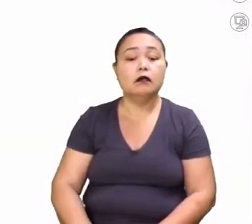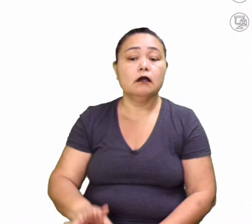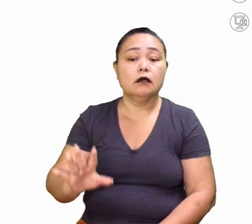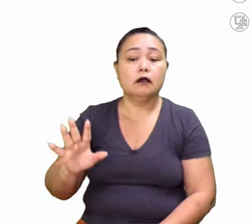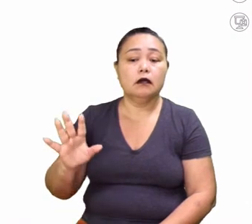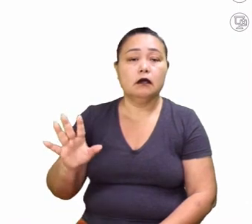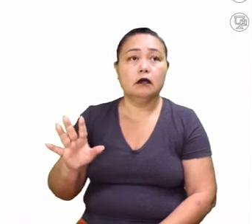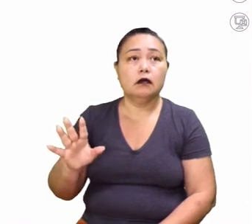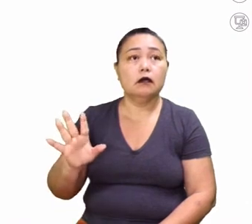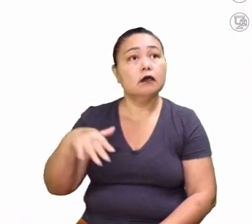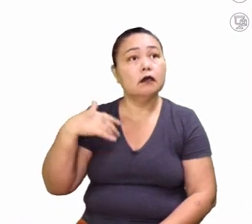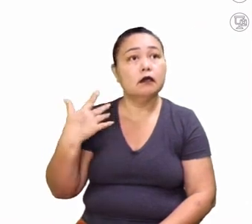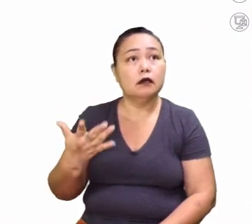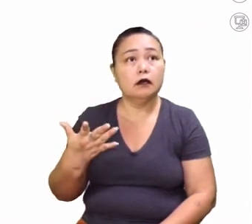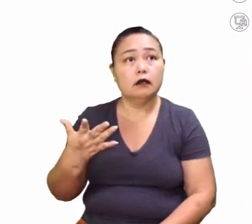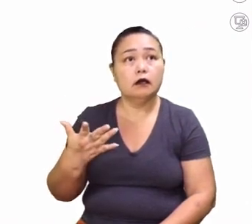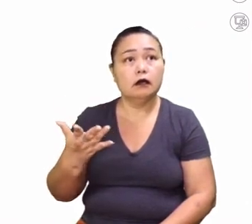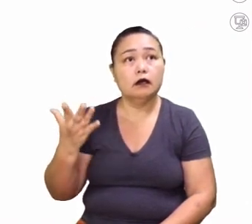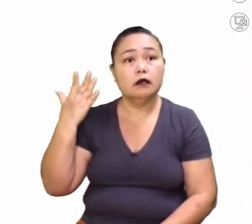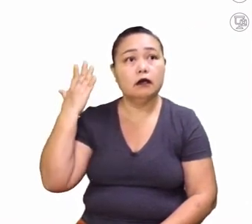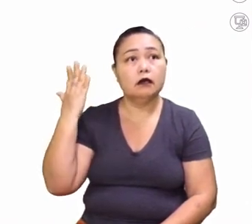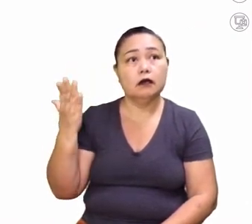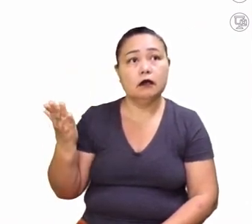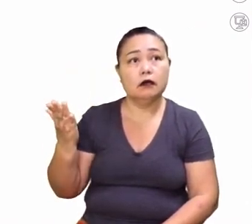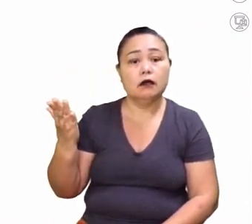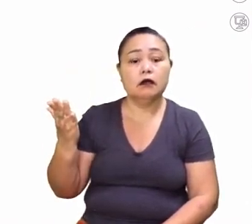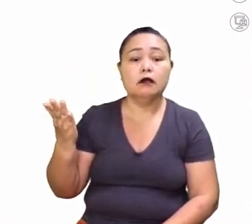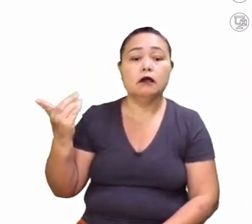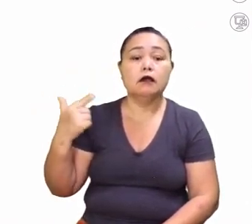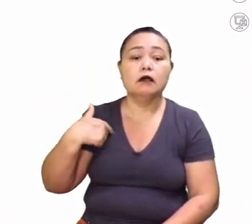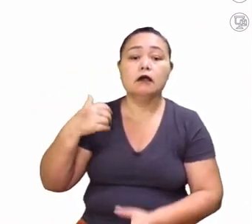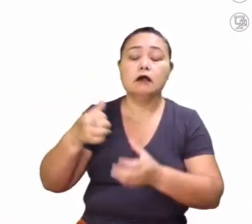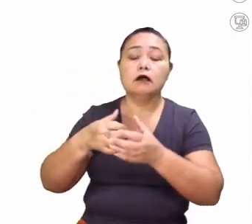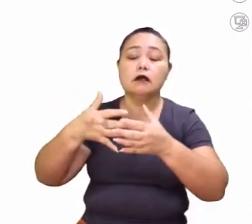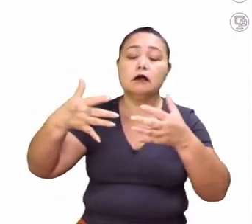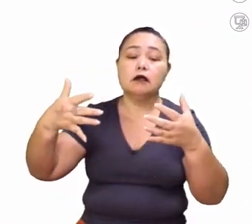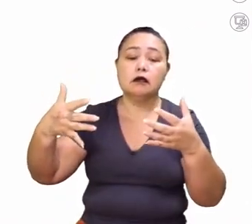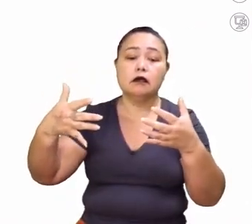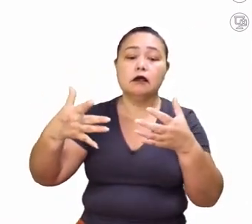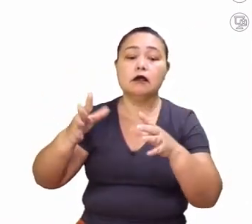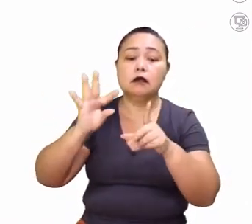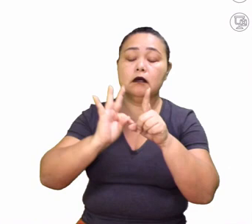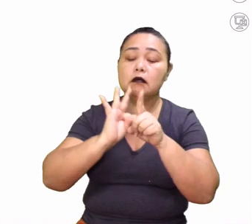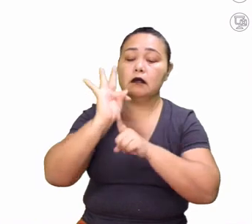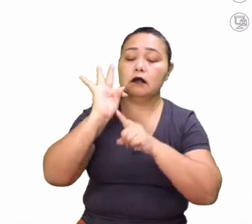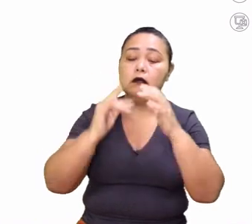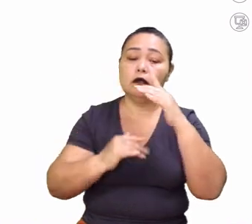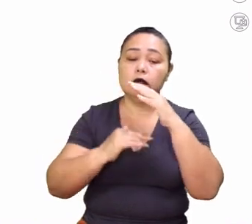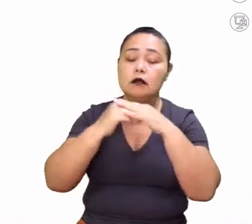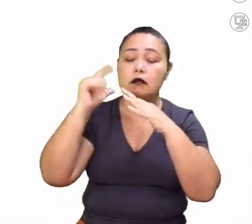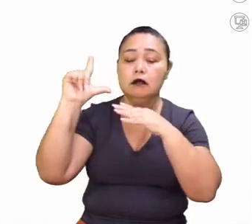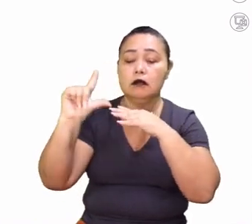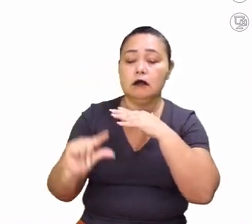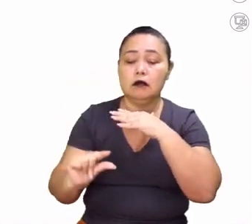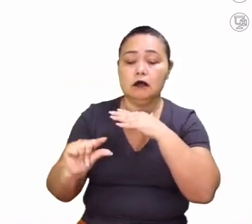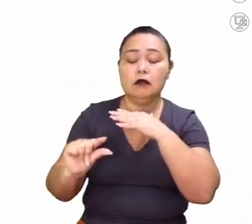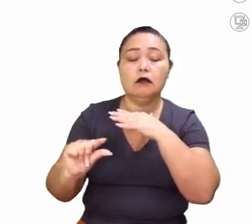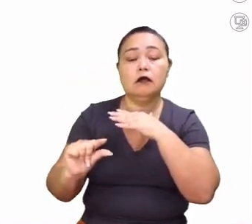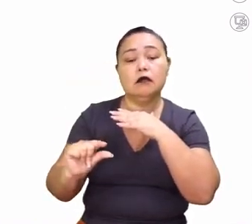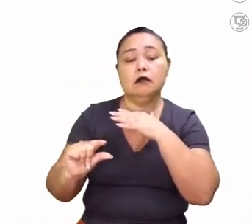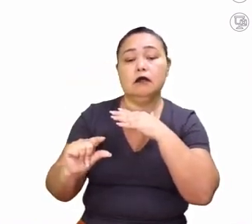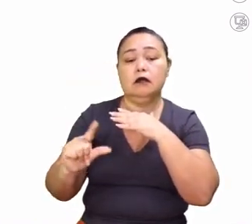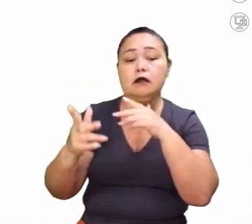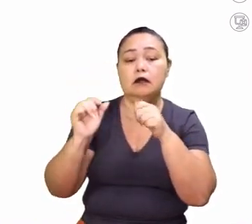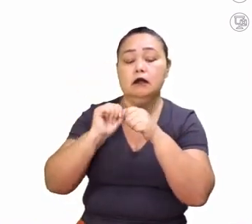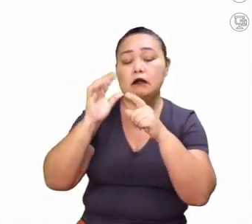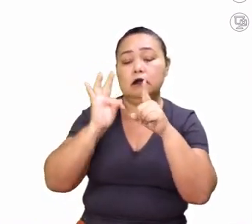Ok Então olha aí ó a expansão a adiabática a temperatura e a pressão vão diminuir na expansão aí a